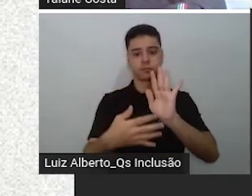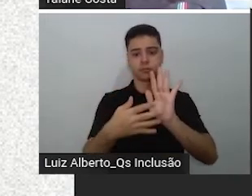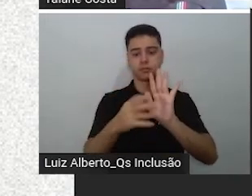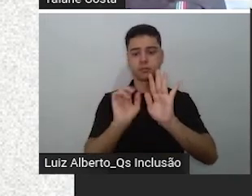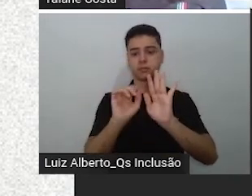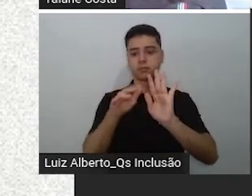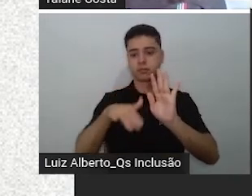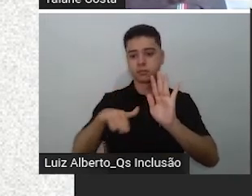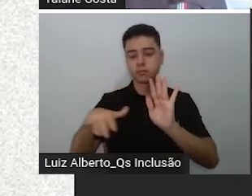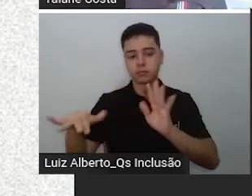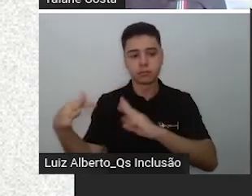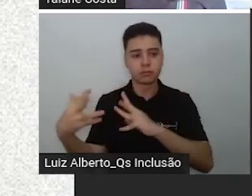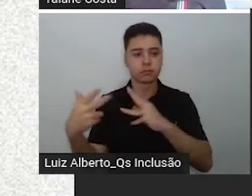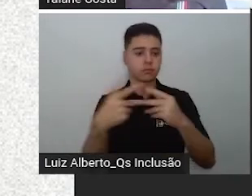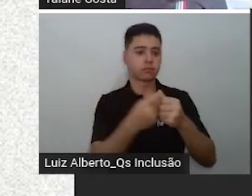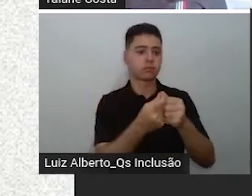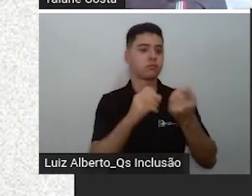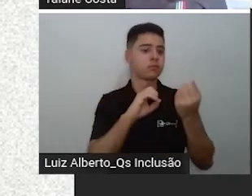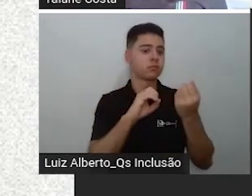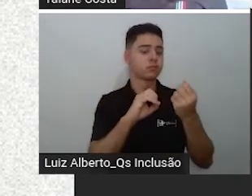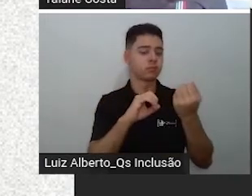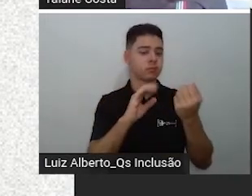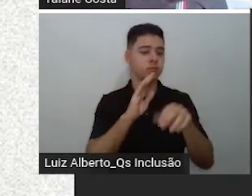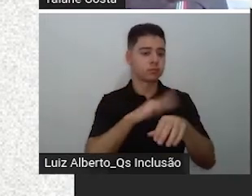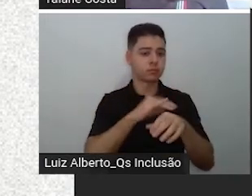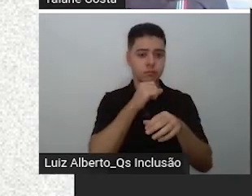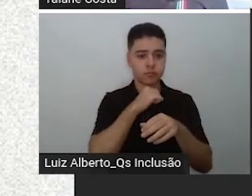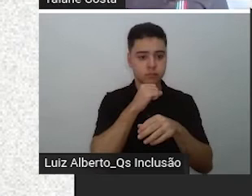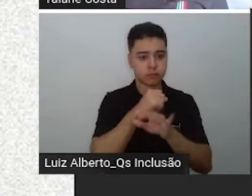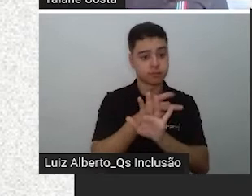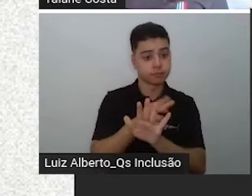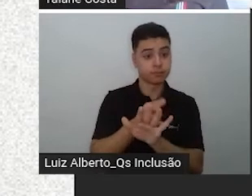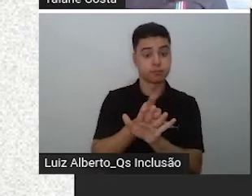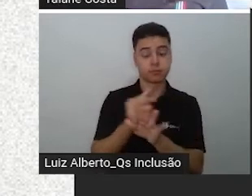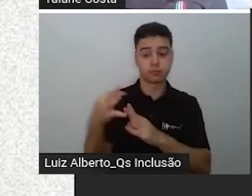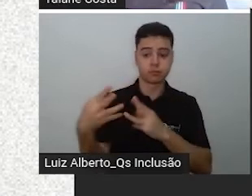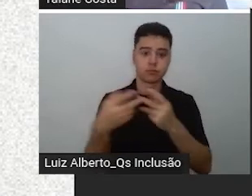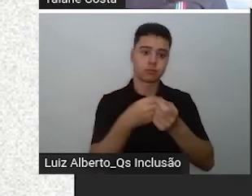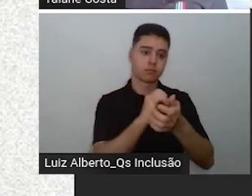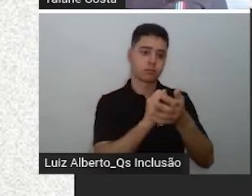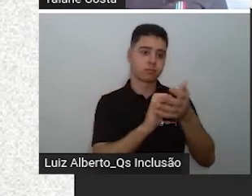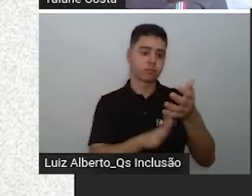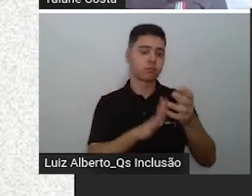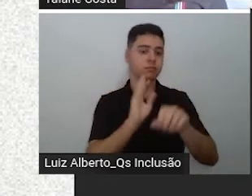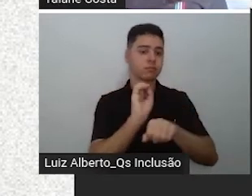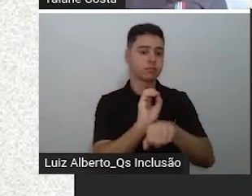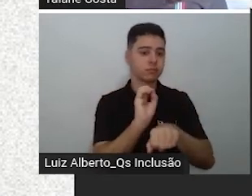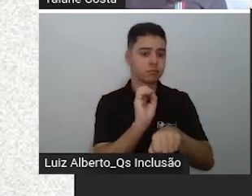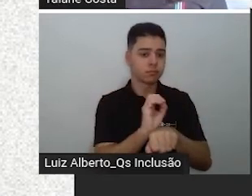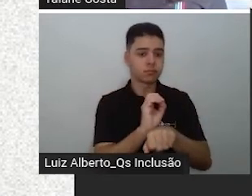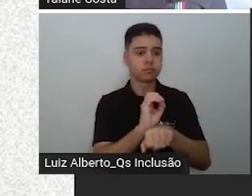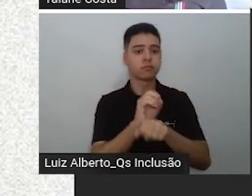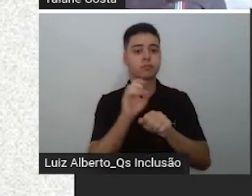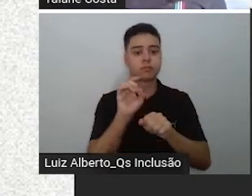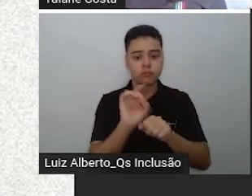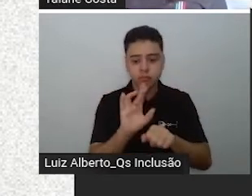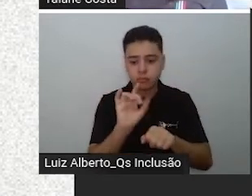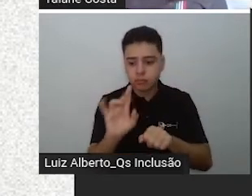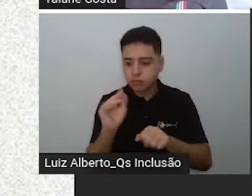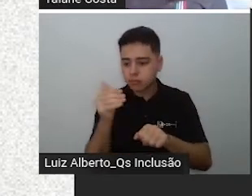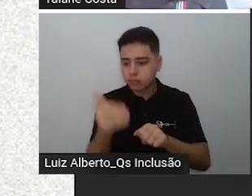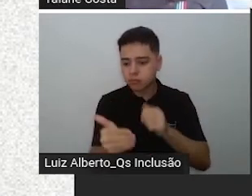as crianças, para os adultos, o processo de criação, o passo a passo,